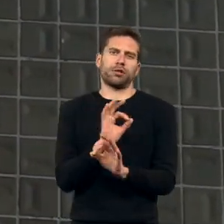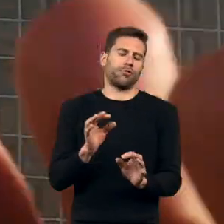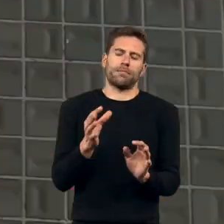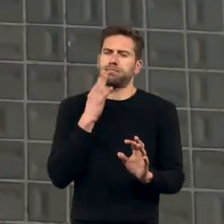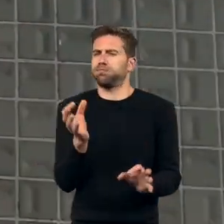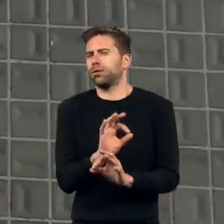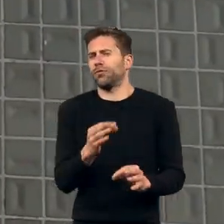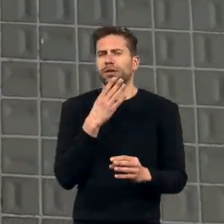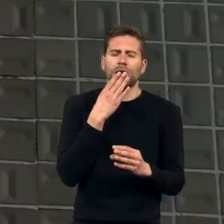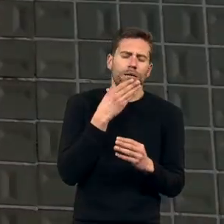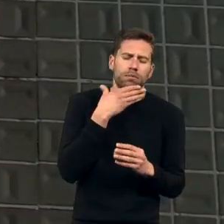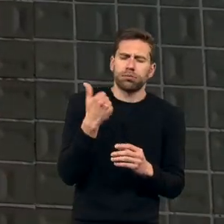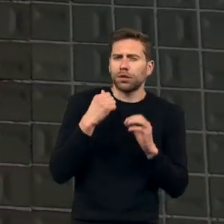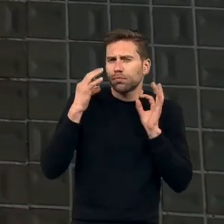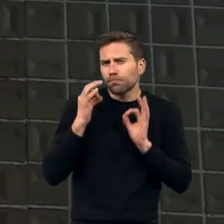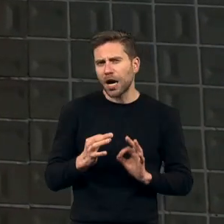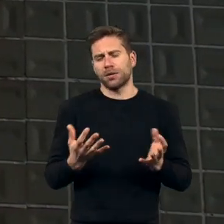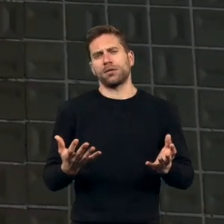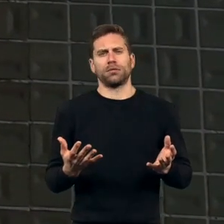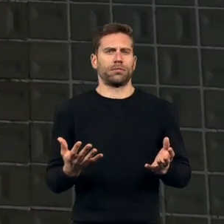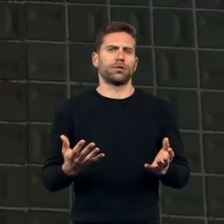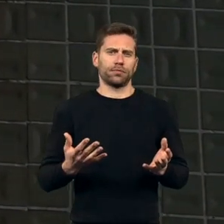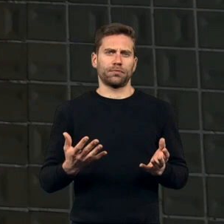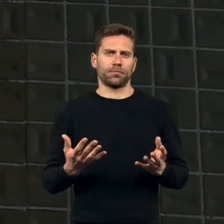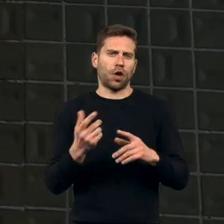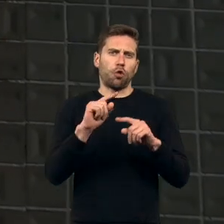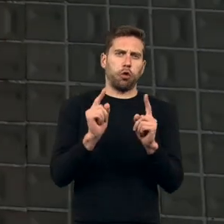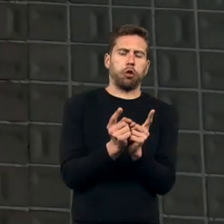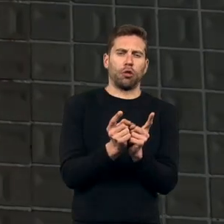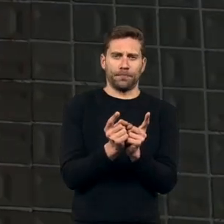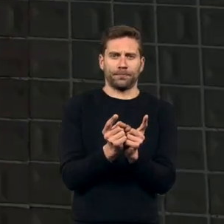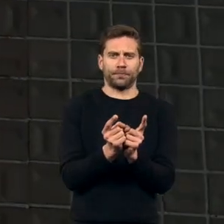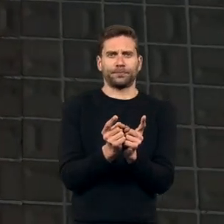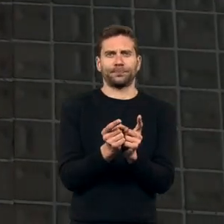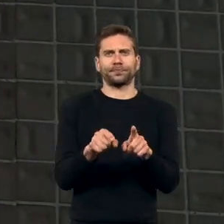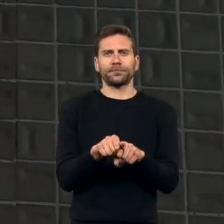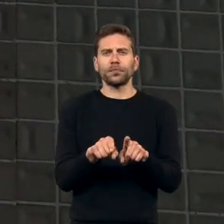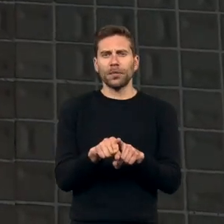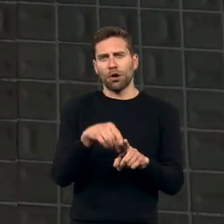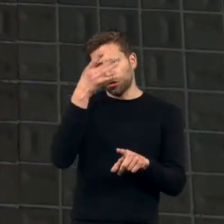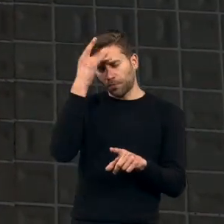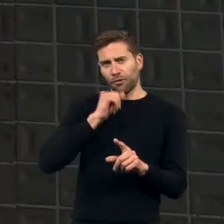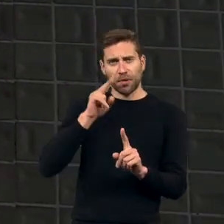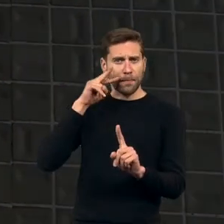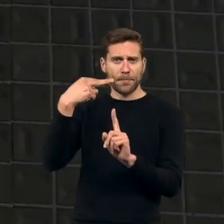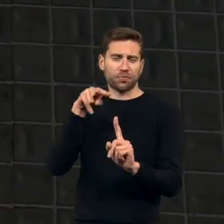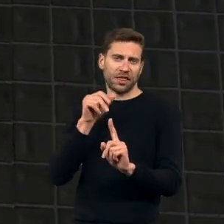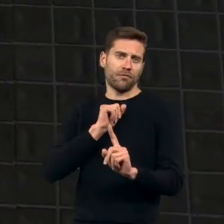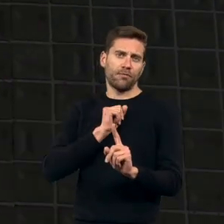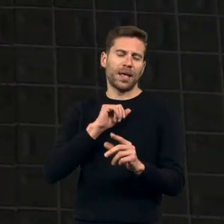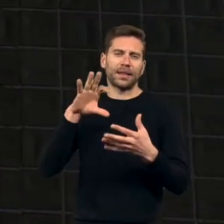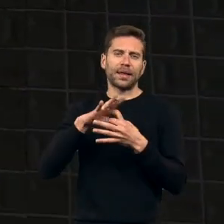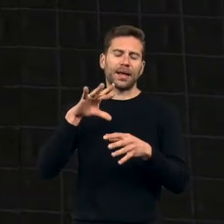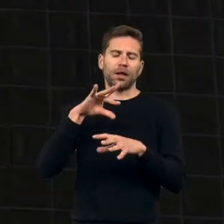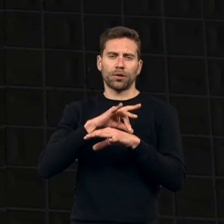ficou excelente, está mesmo bonito o livro. Fica aí o resumo do que foi para mim esta pandemia,